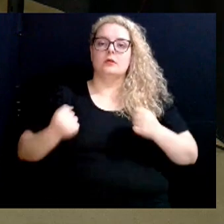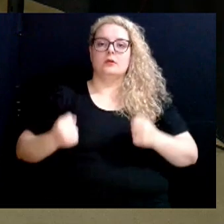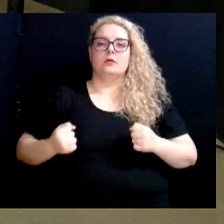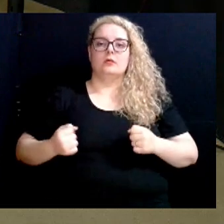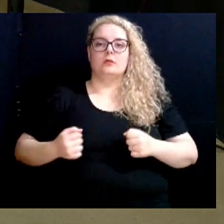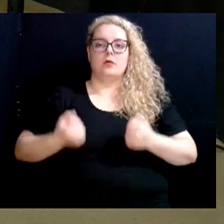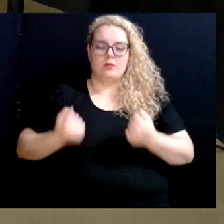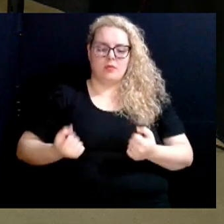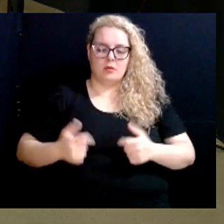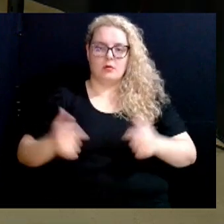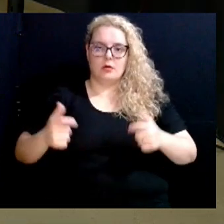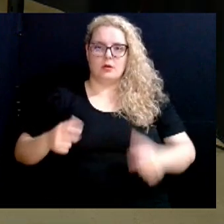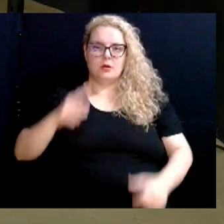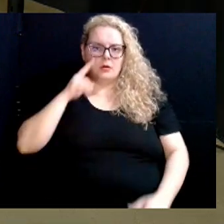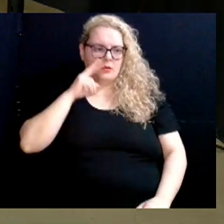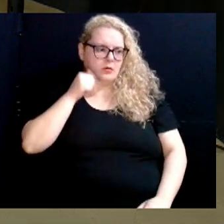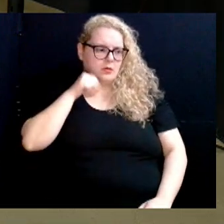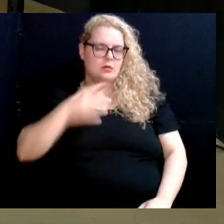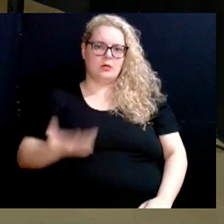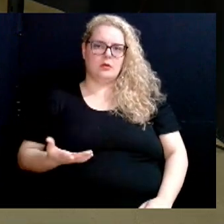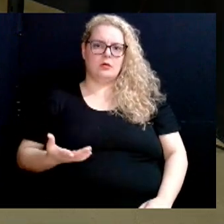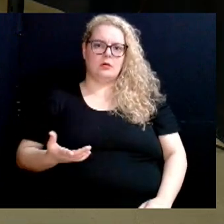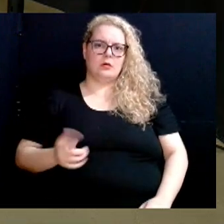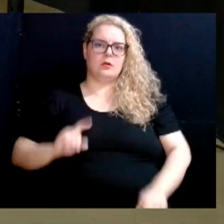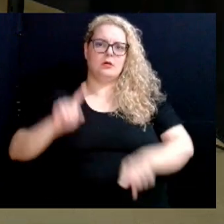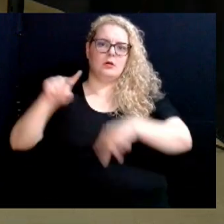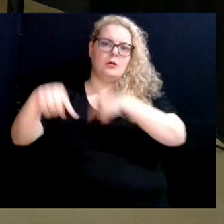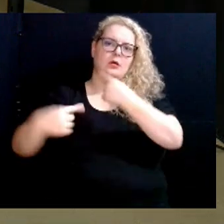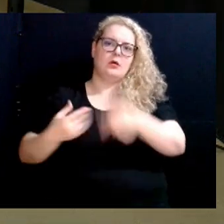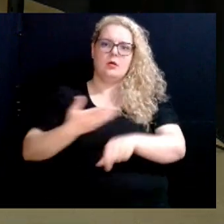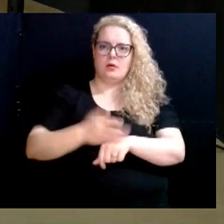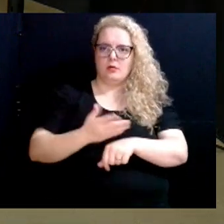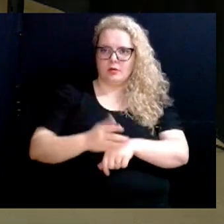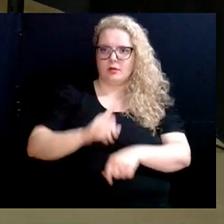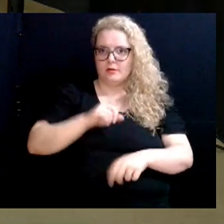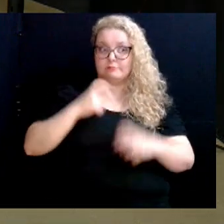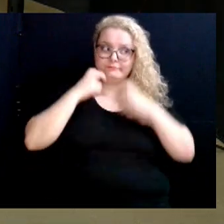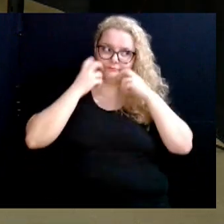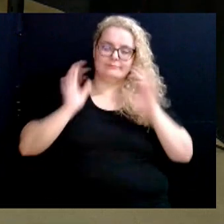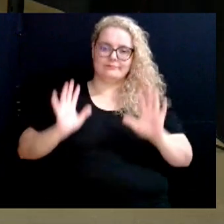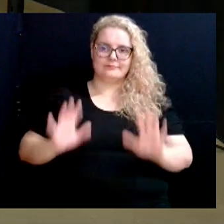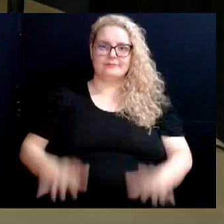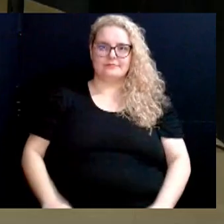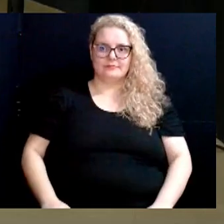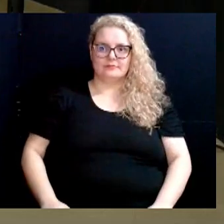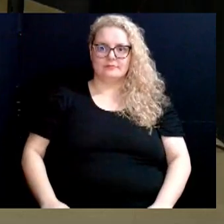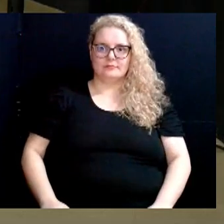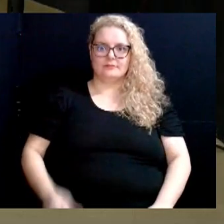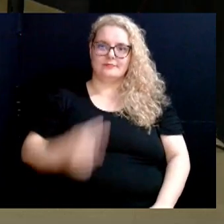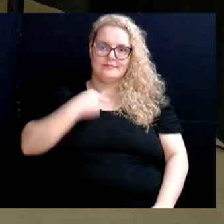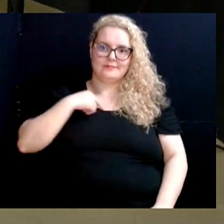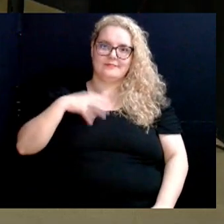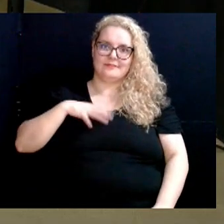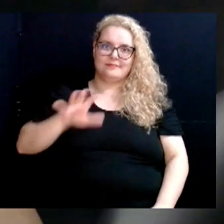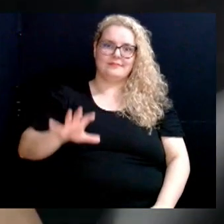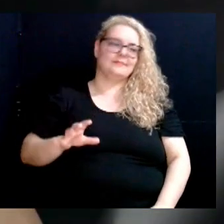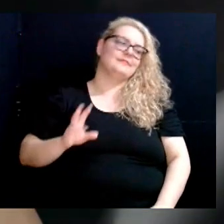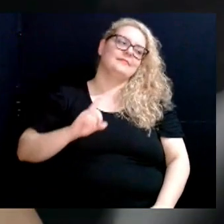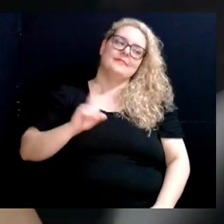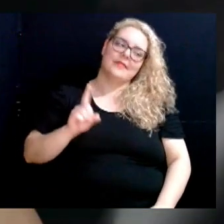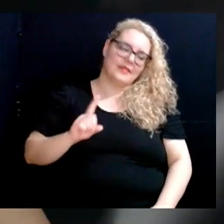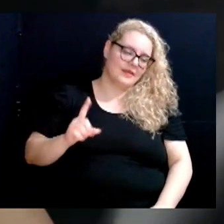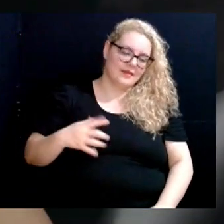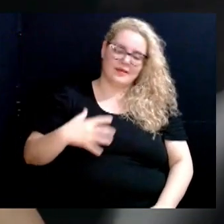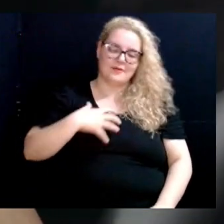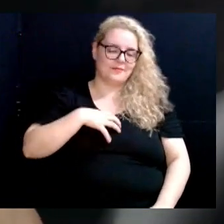o tanto que ela pegou, eu peguei e fui fazer outro exercício, pra não passar vergonha. Entendi. Mas não pode ser assim, né? Não pode ser assim. Eu digo